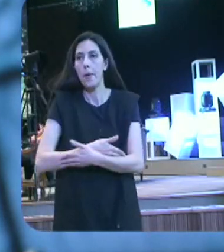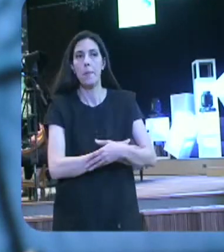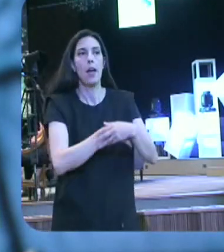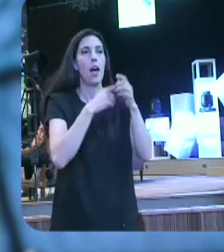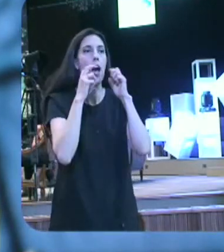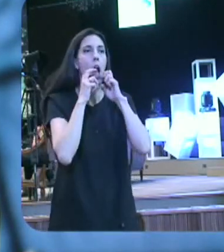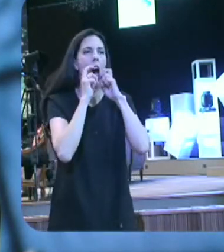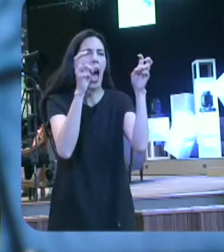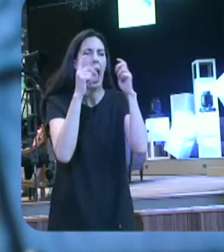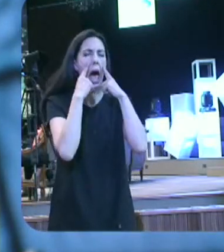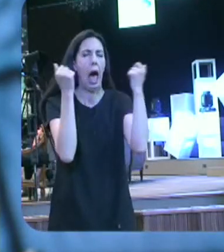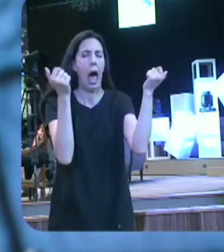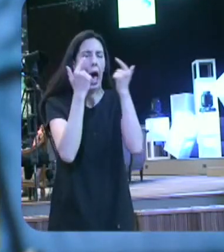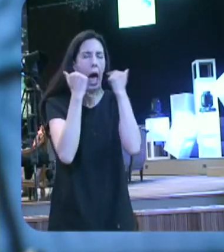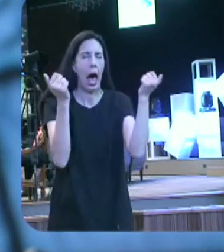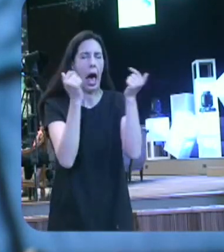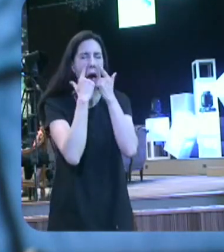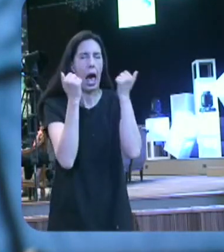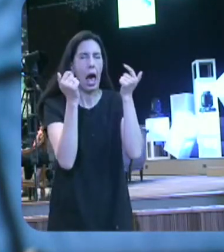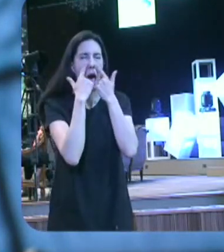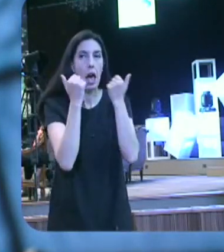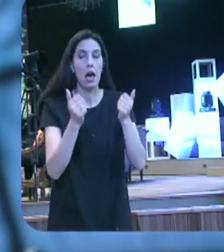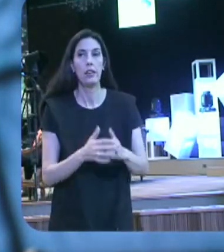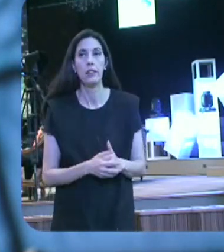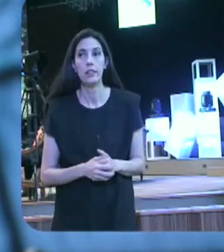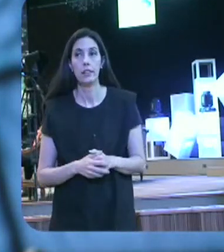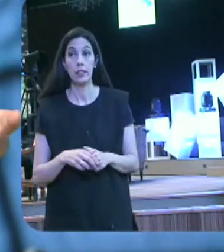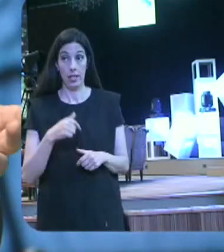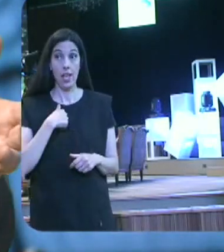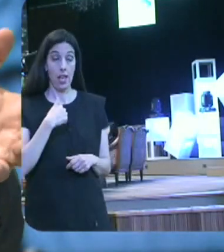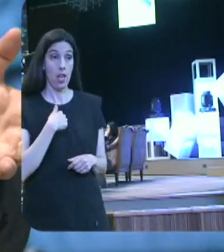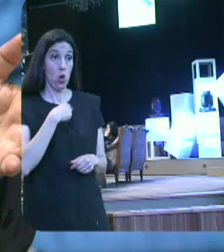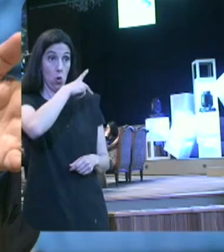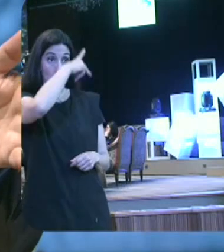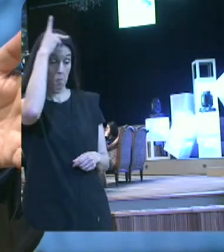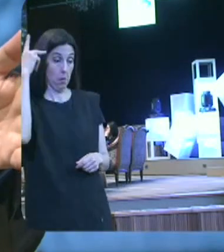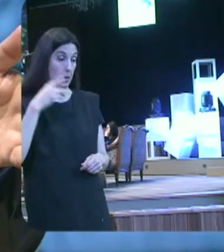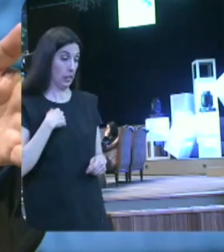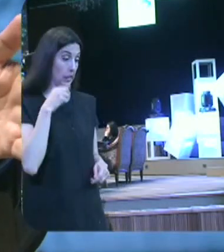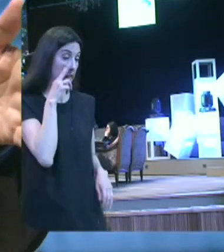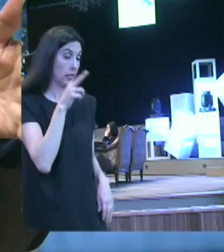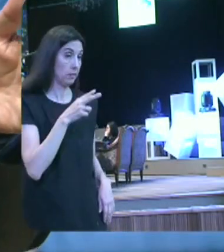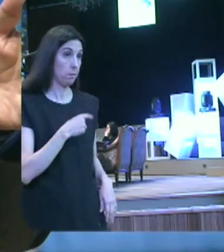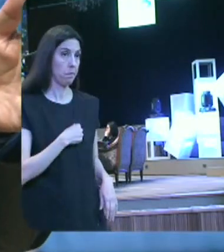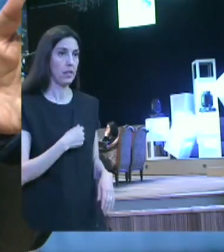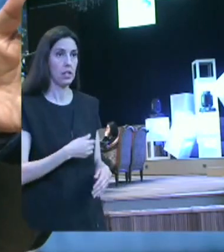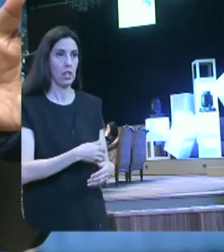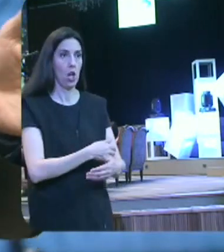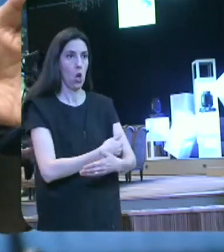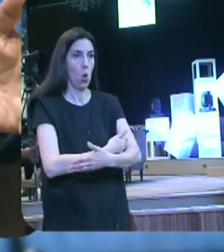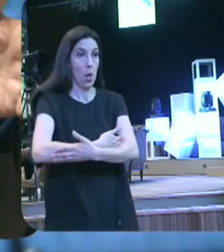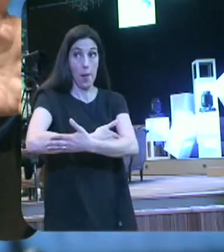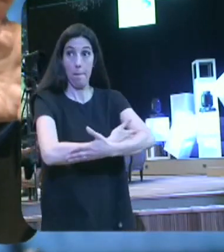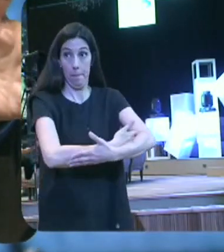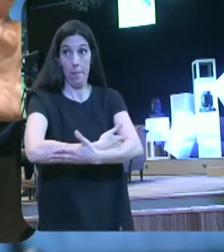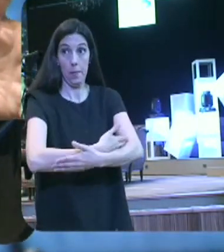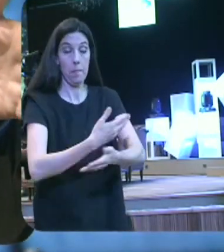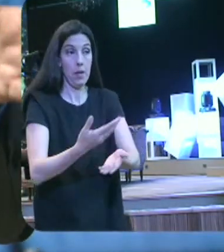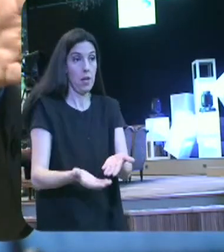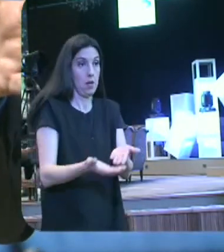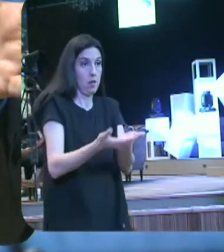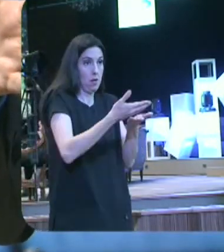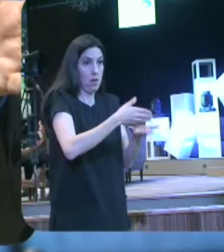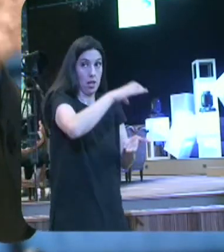período, E aí, os médicos colocaram os bebês bem pertinho da